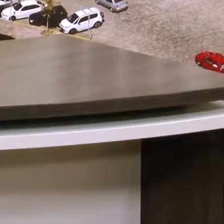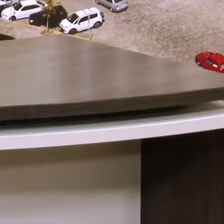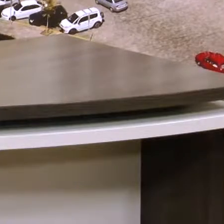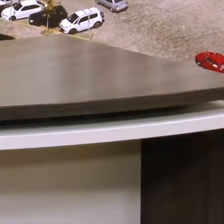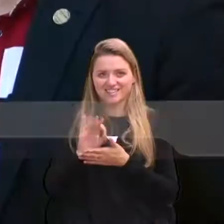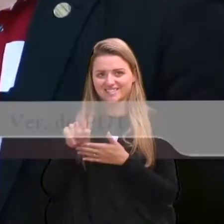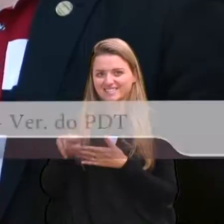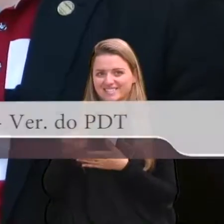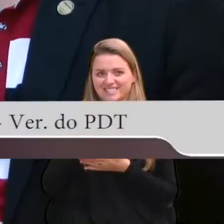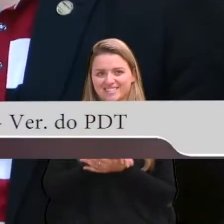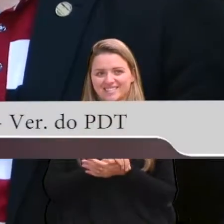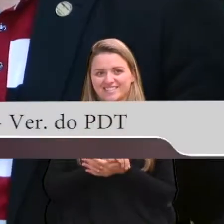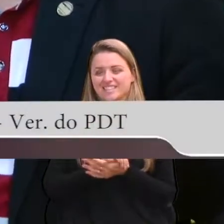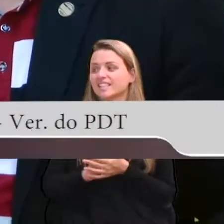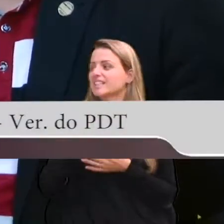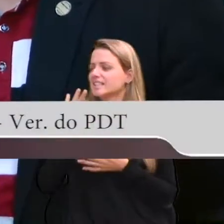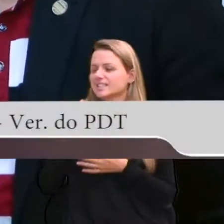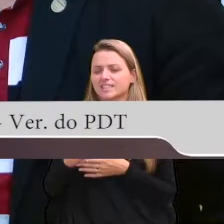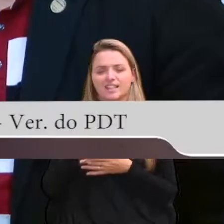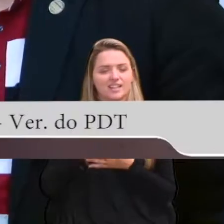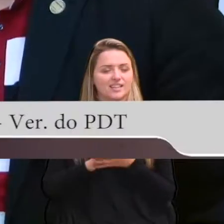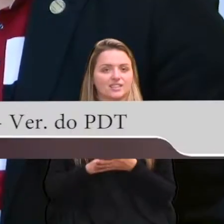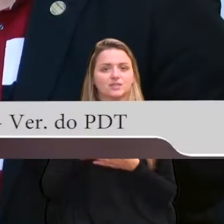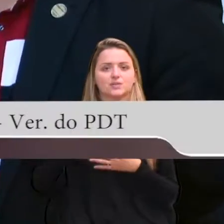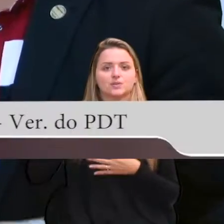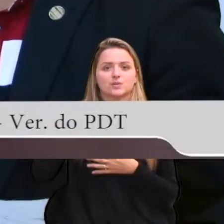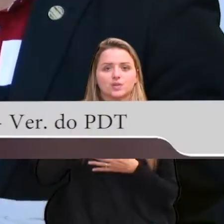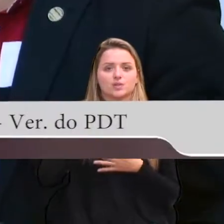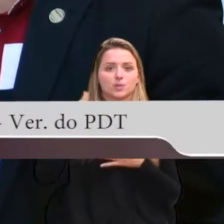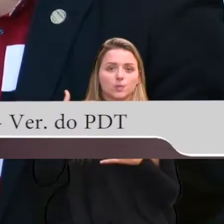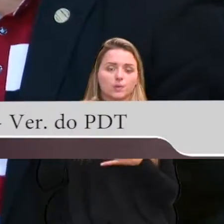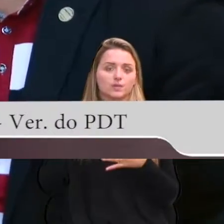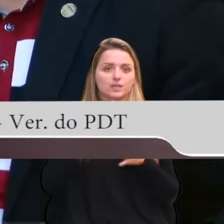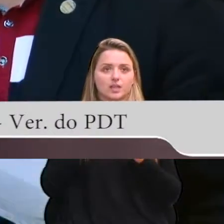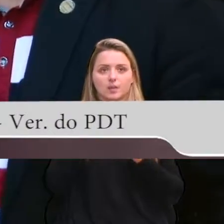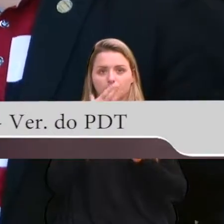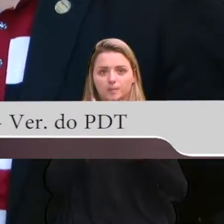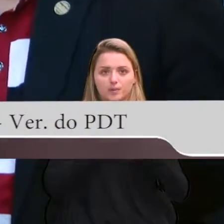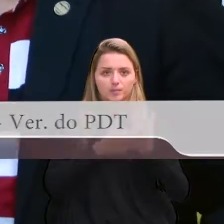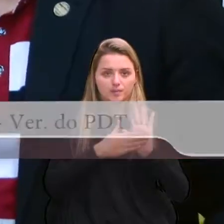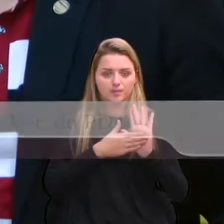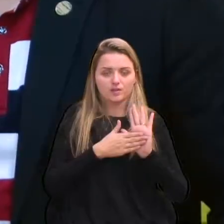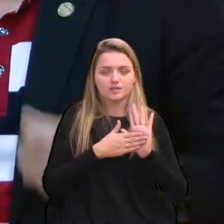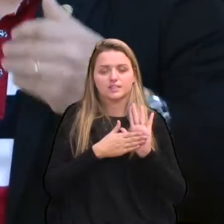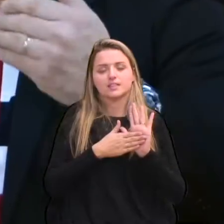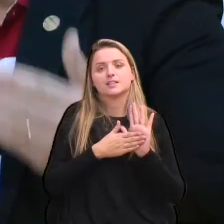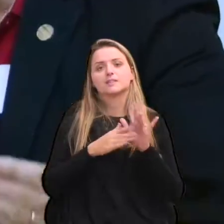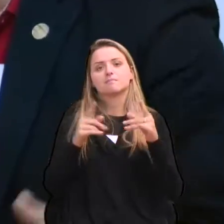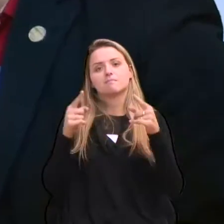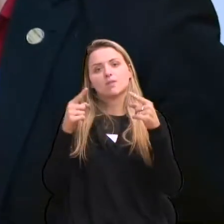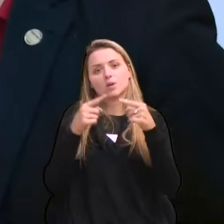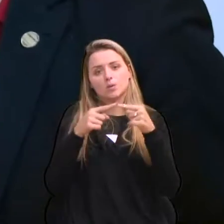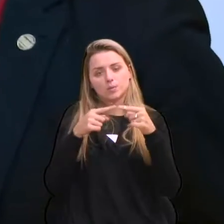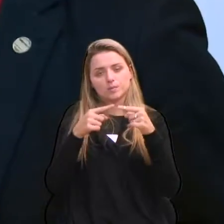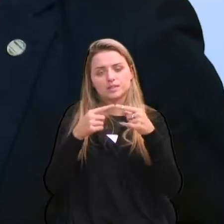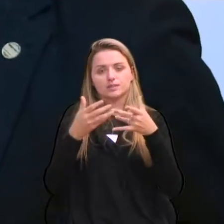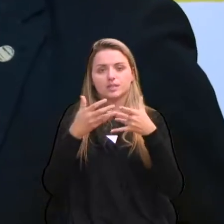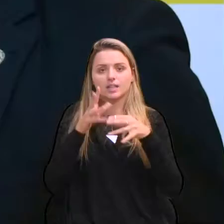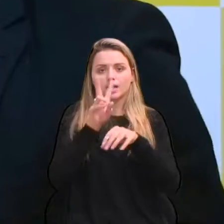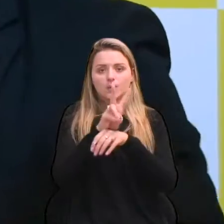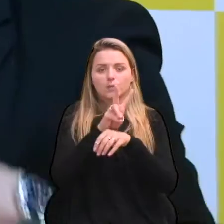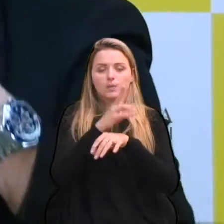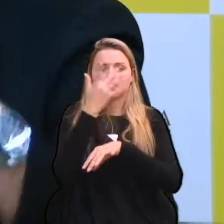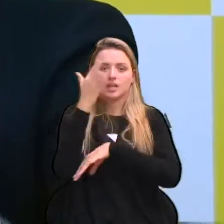da reciclagem. Com certeza, nós estamos, quando ele nasce com um bom propósito, né, com uma linha de que pretende preservar o